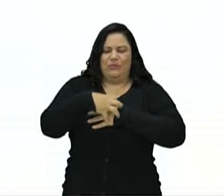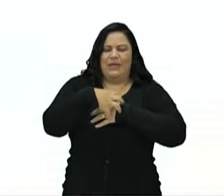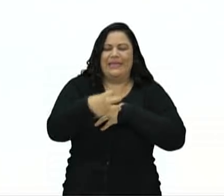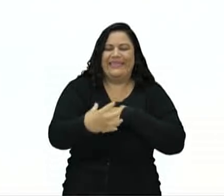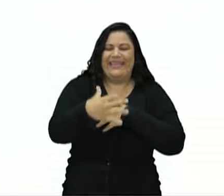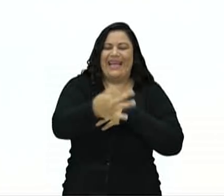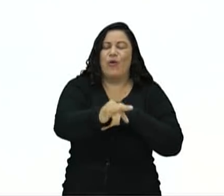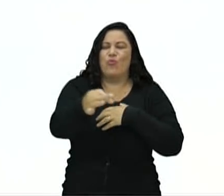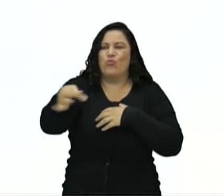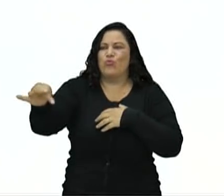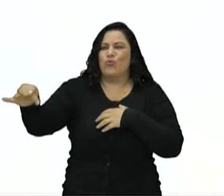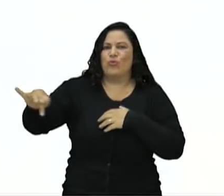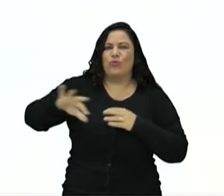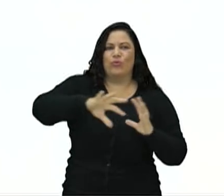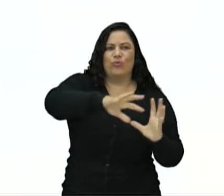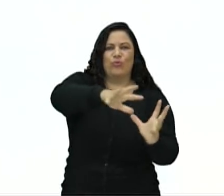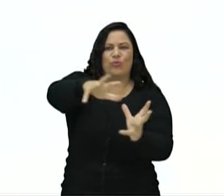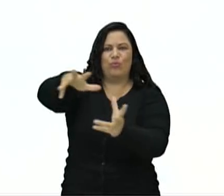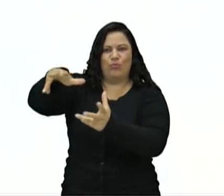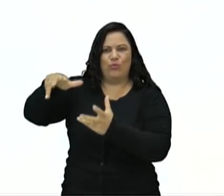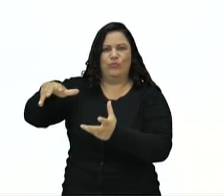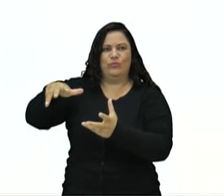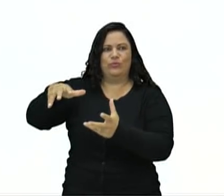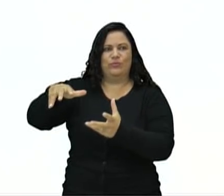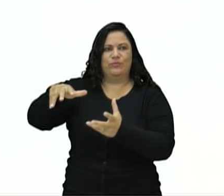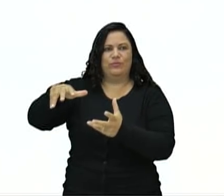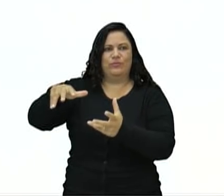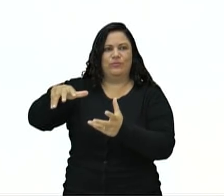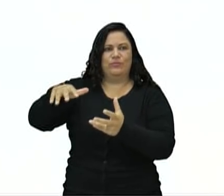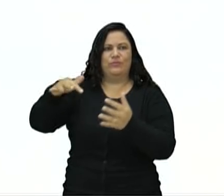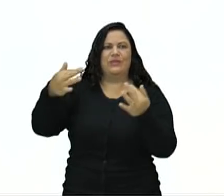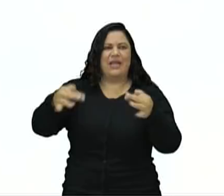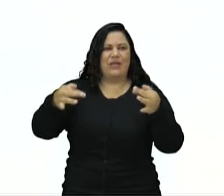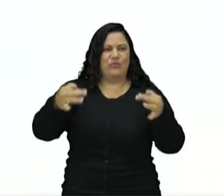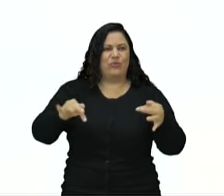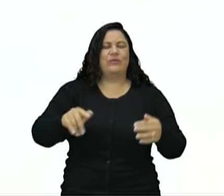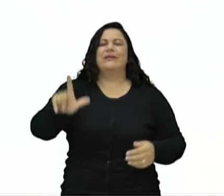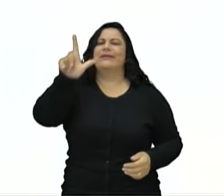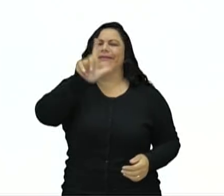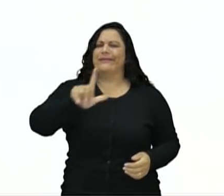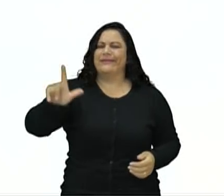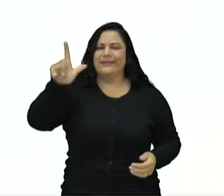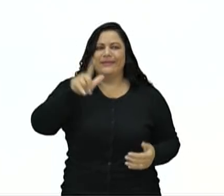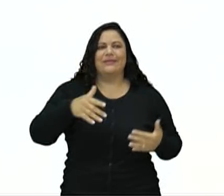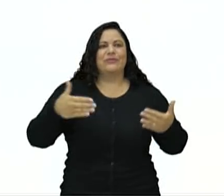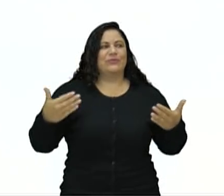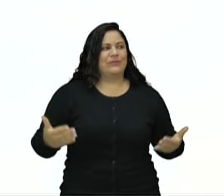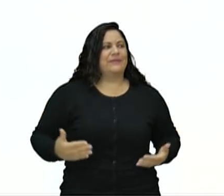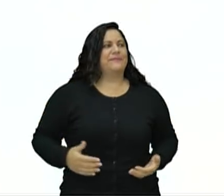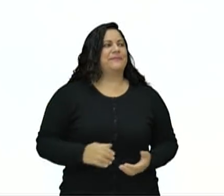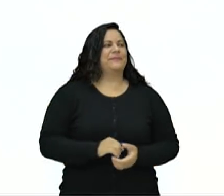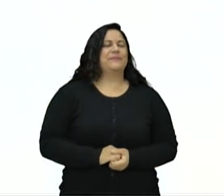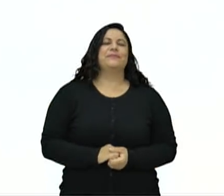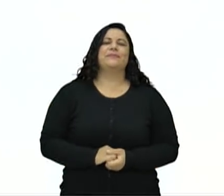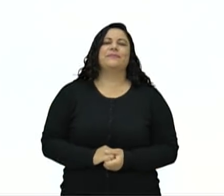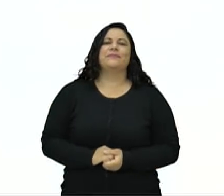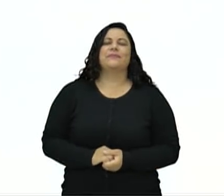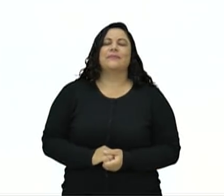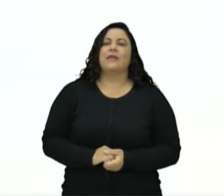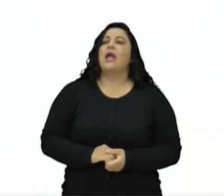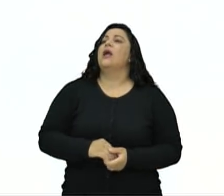A dor na literatura me ajuda a suportar a minha dor. Aqui, pessoal, então a Linalba continua,